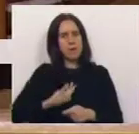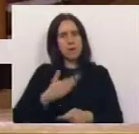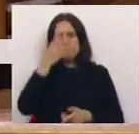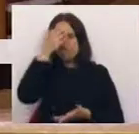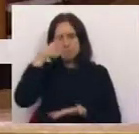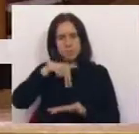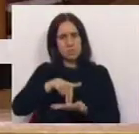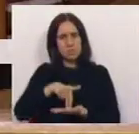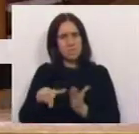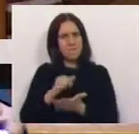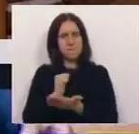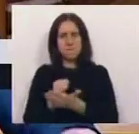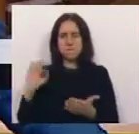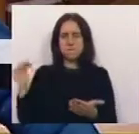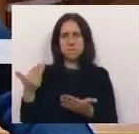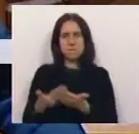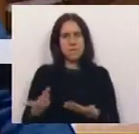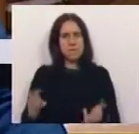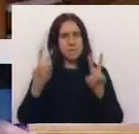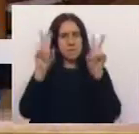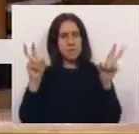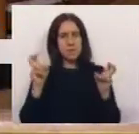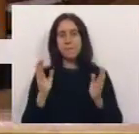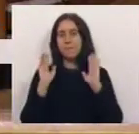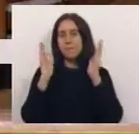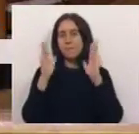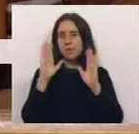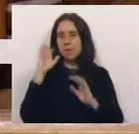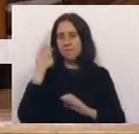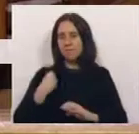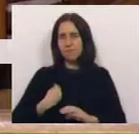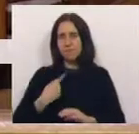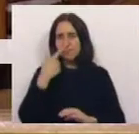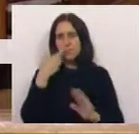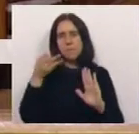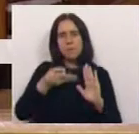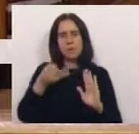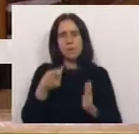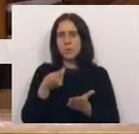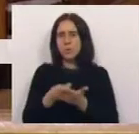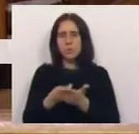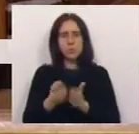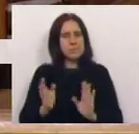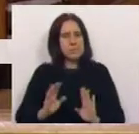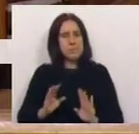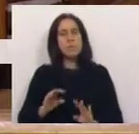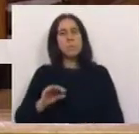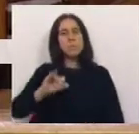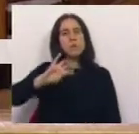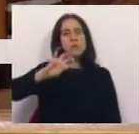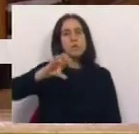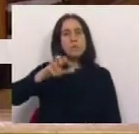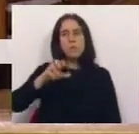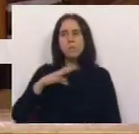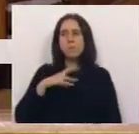sempre tiveram sobre esta matéria. A Via do Infante não devia ter custos para os utilizadores, desde logo porque na região não existe